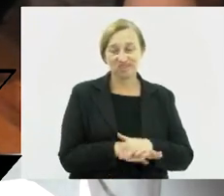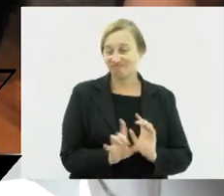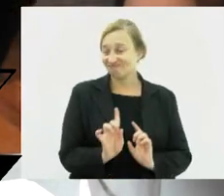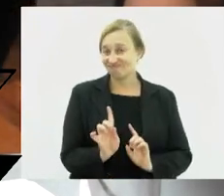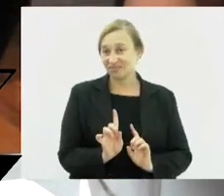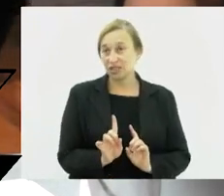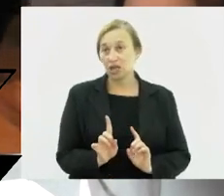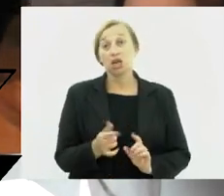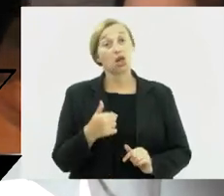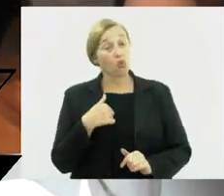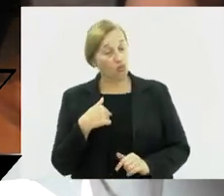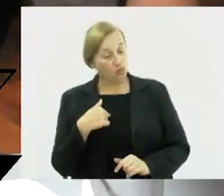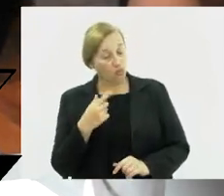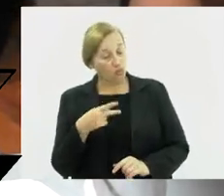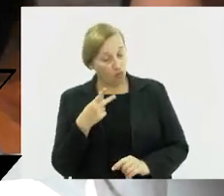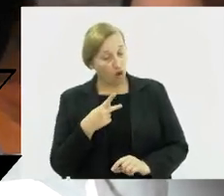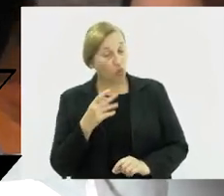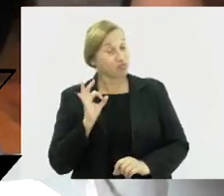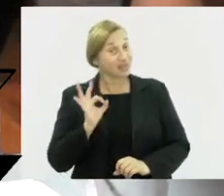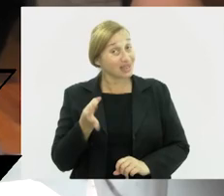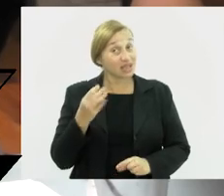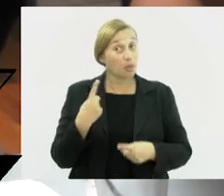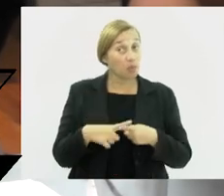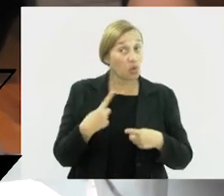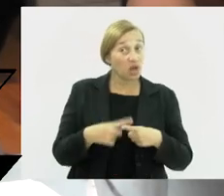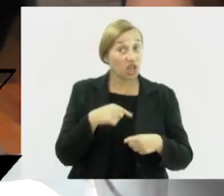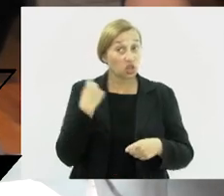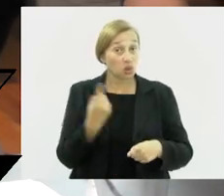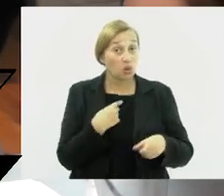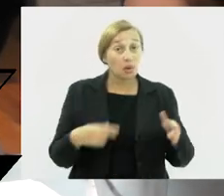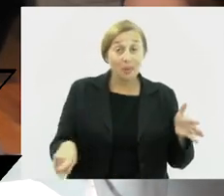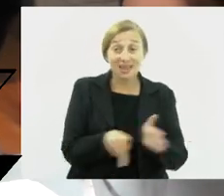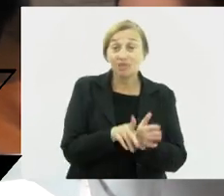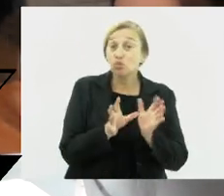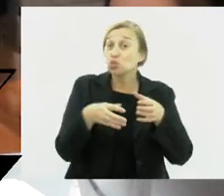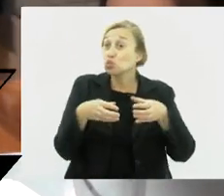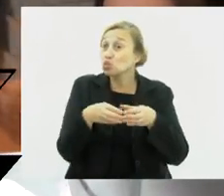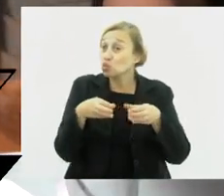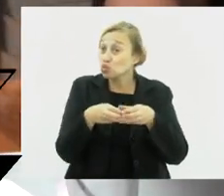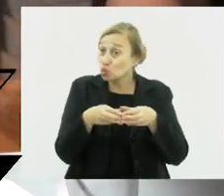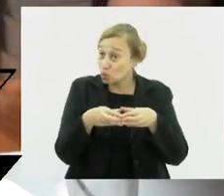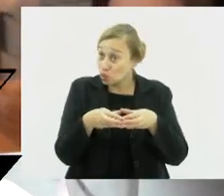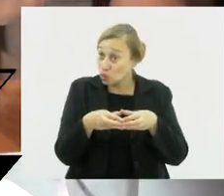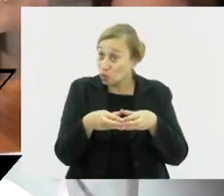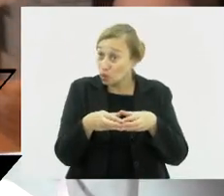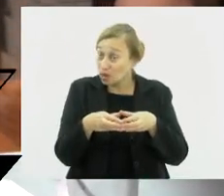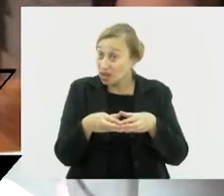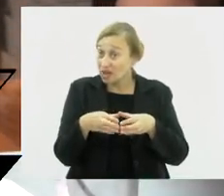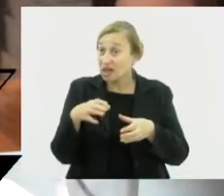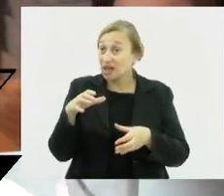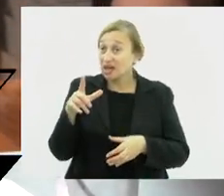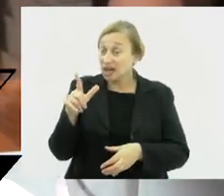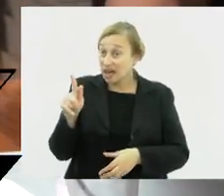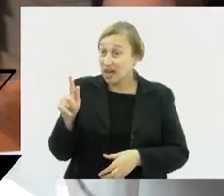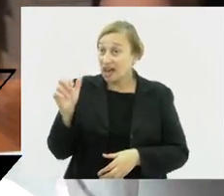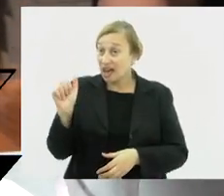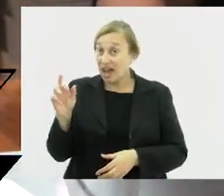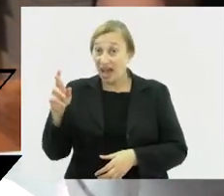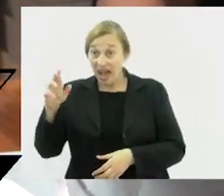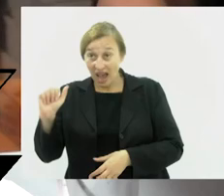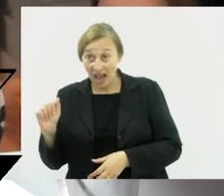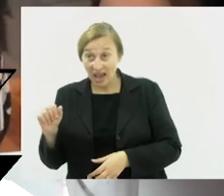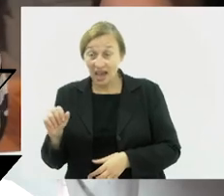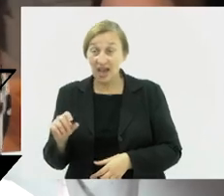com muita propriedade, porque nós fazemos parte de um grupo, que é o Nas Garras da Lei, que